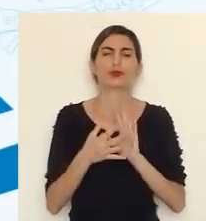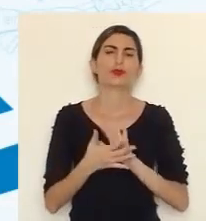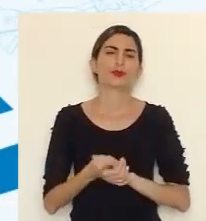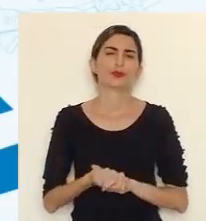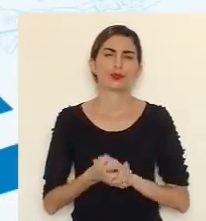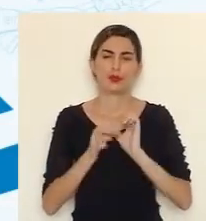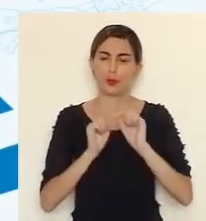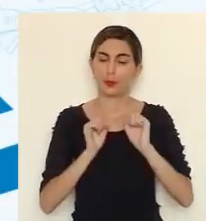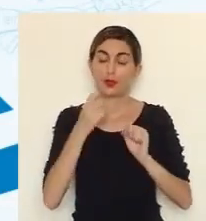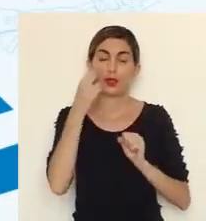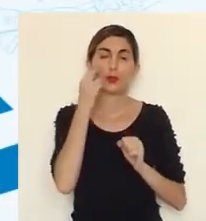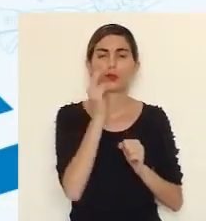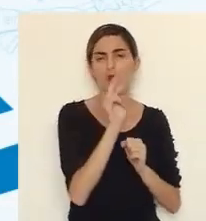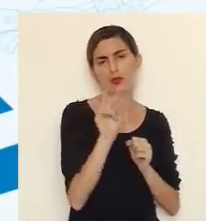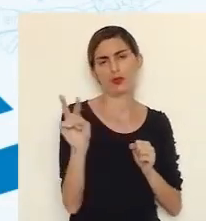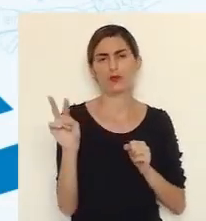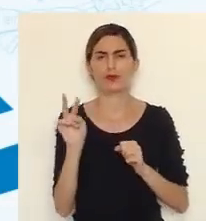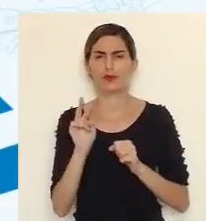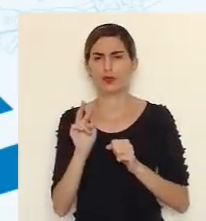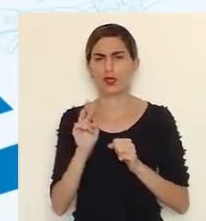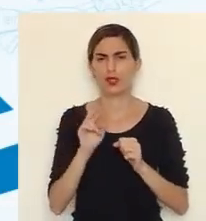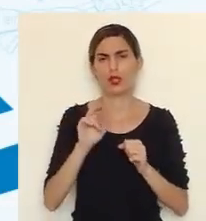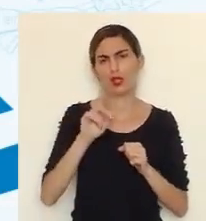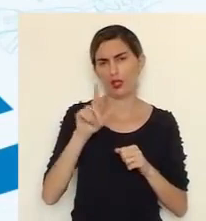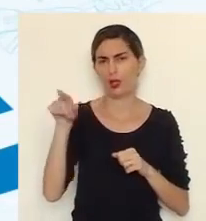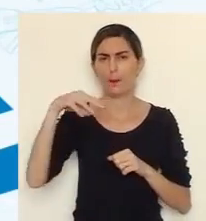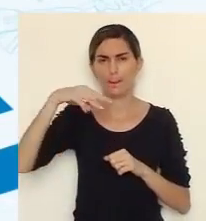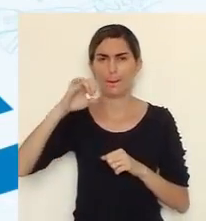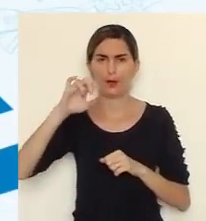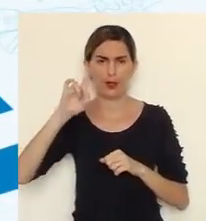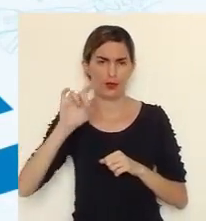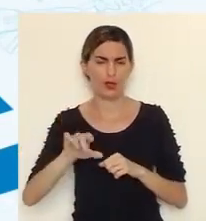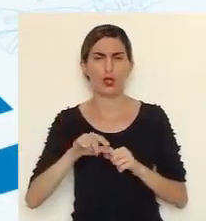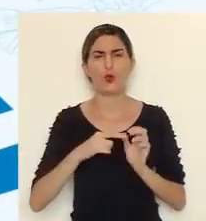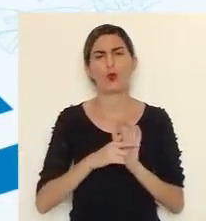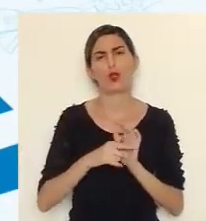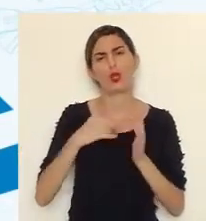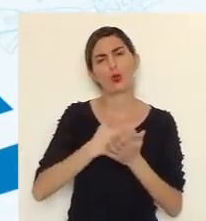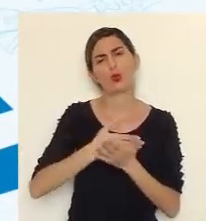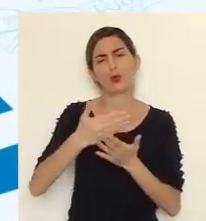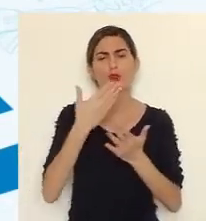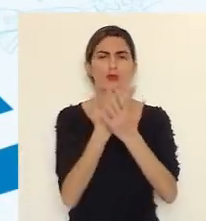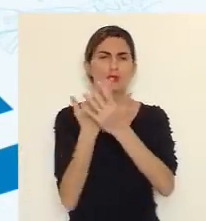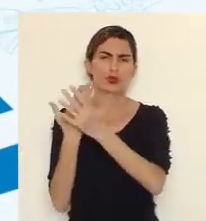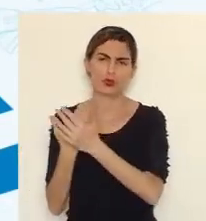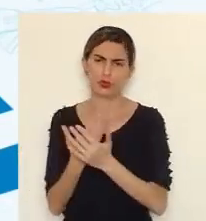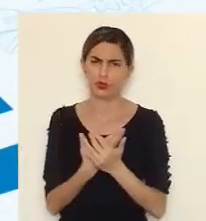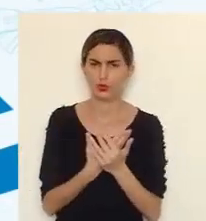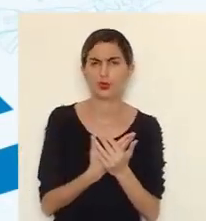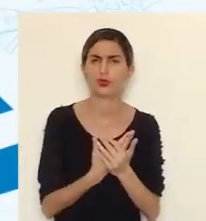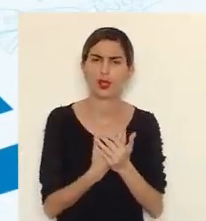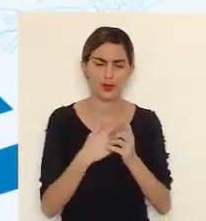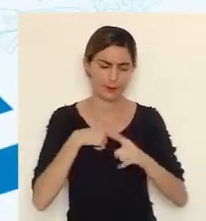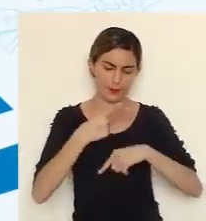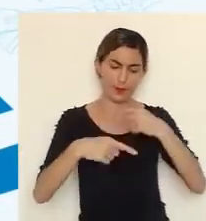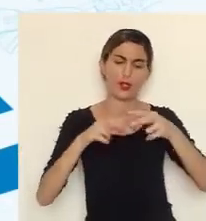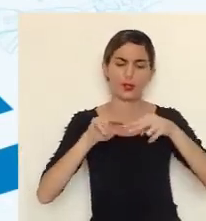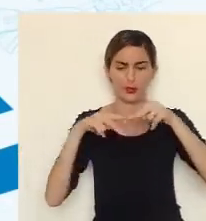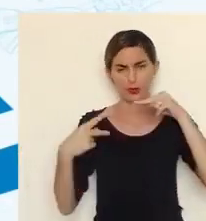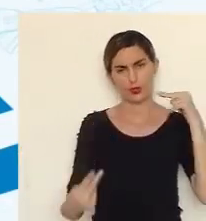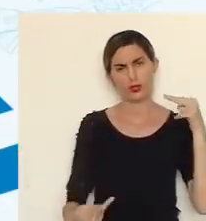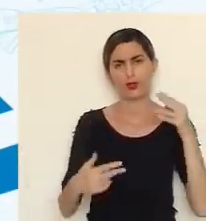aqui, né? Podemos ver que Gregor Mendel, que era um monge, ele começou a estudar essa questão da